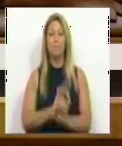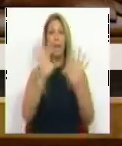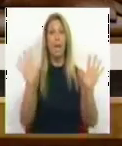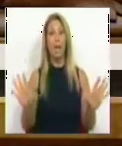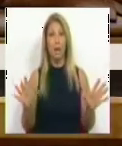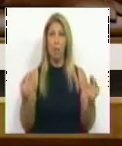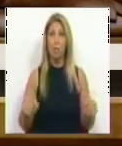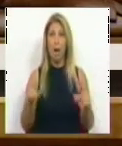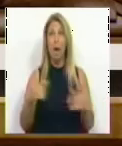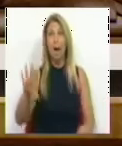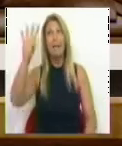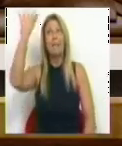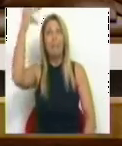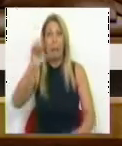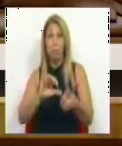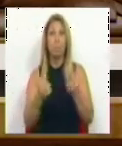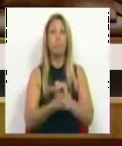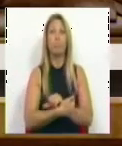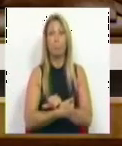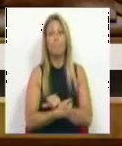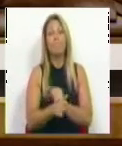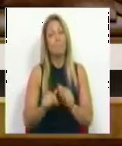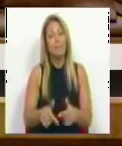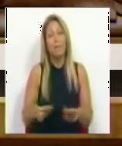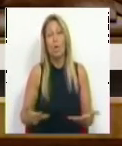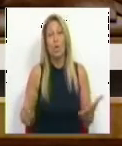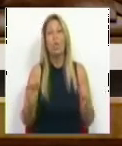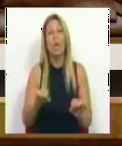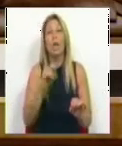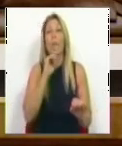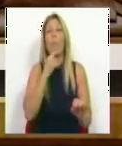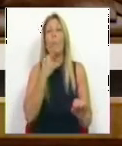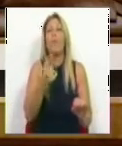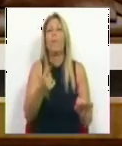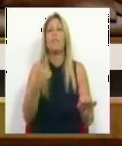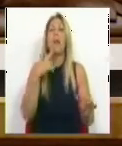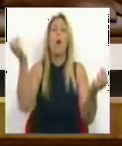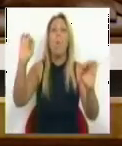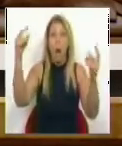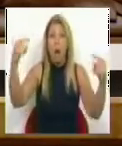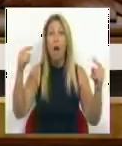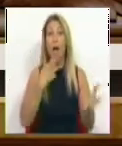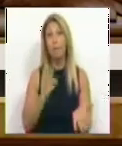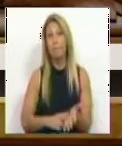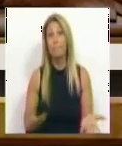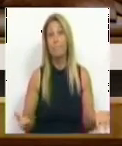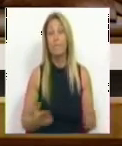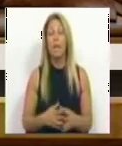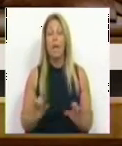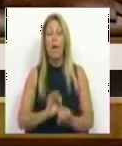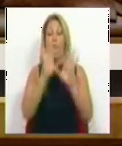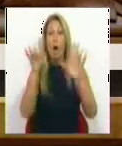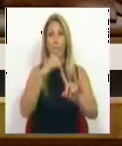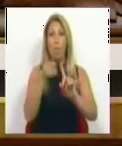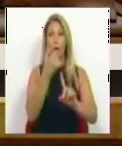há alterações climáticas que hoje já ninguém pode negar. É claro também, e óbvio, que o ano de 2016